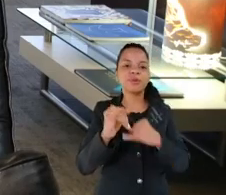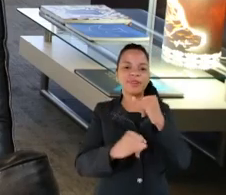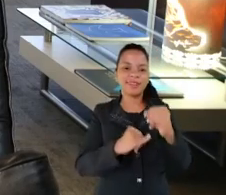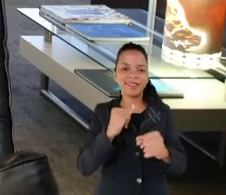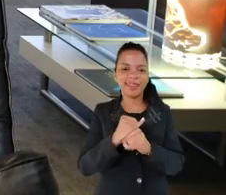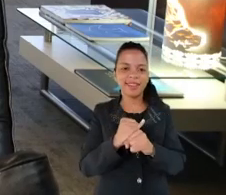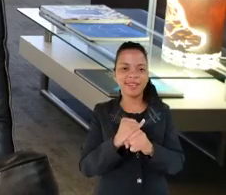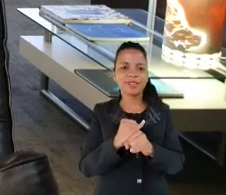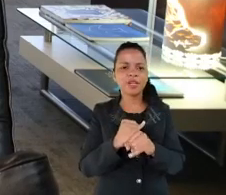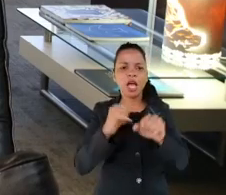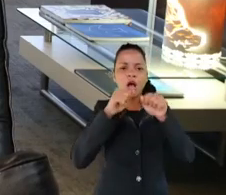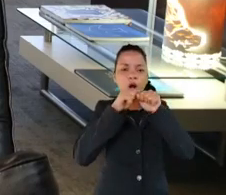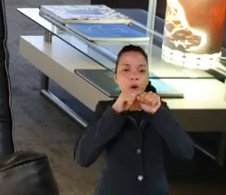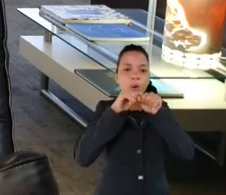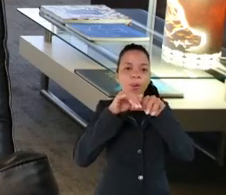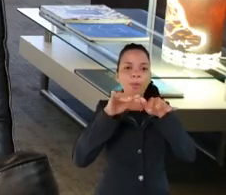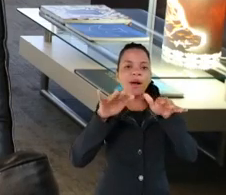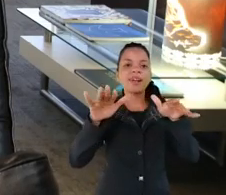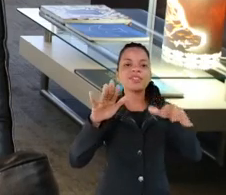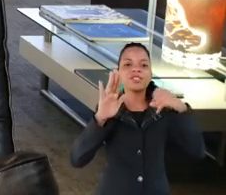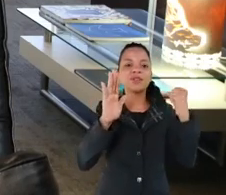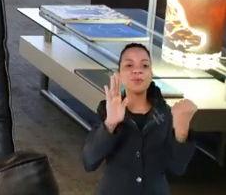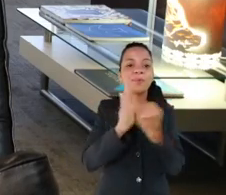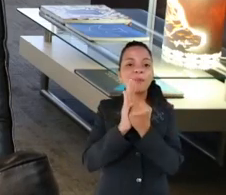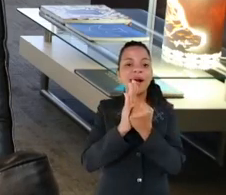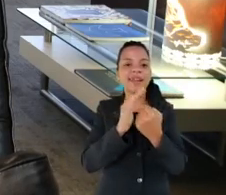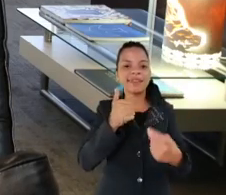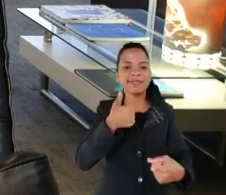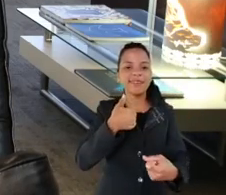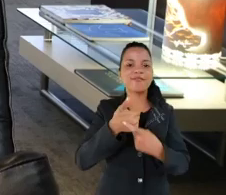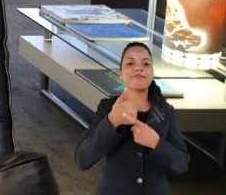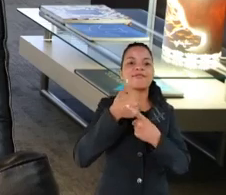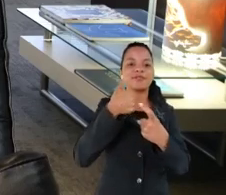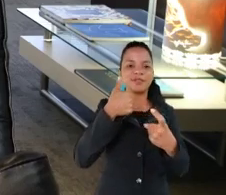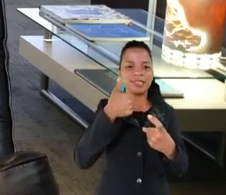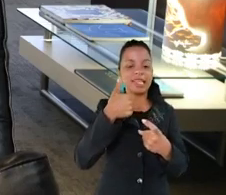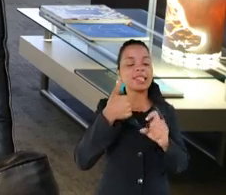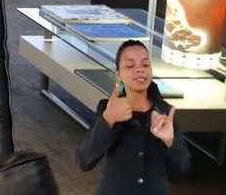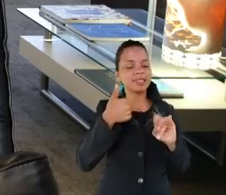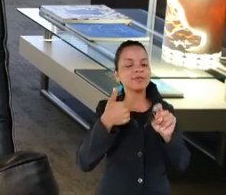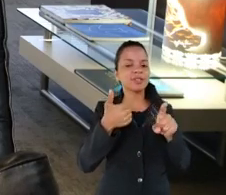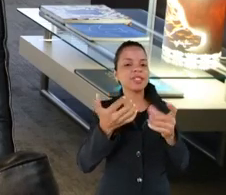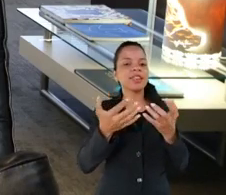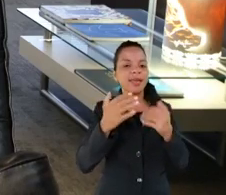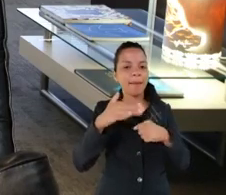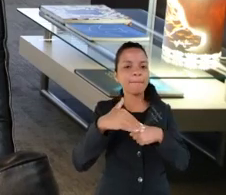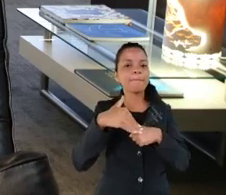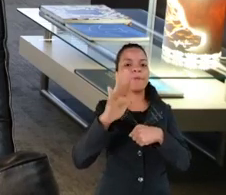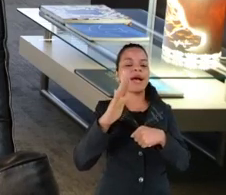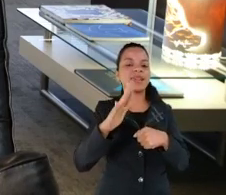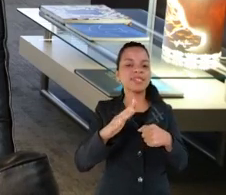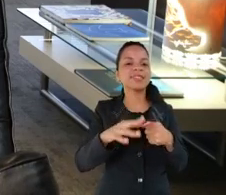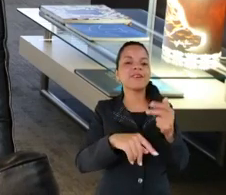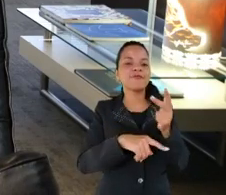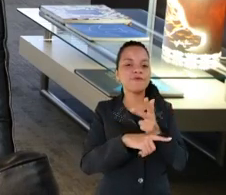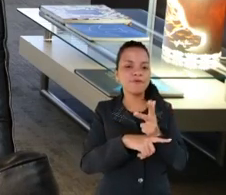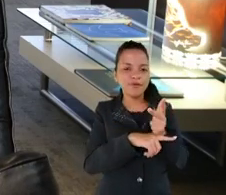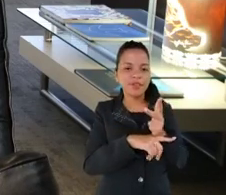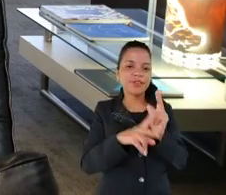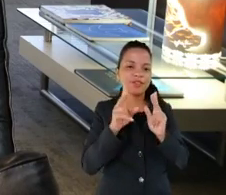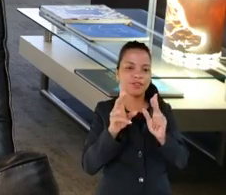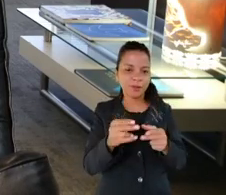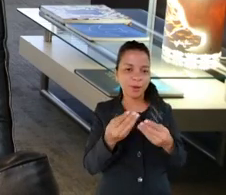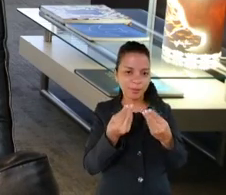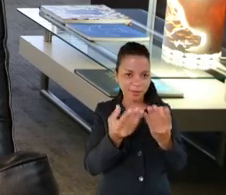Compartilhe e marque esse vídeo como gostei, caso queira receber mais notificações e que mais eventos como esse sejam